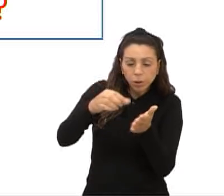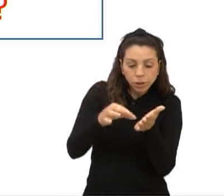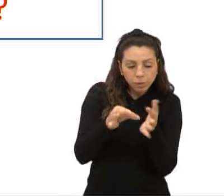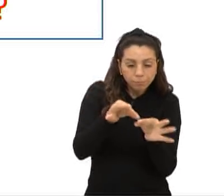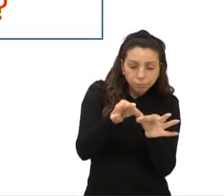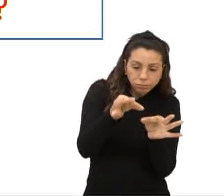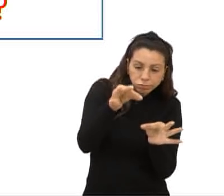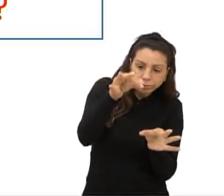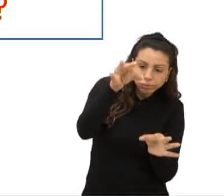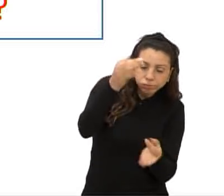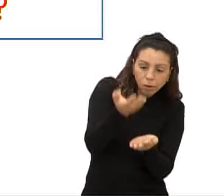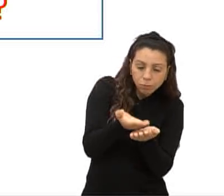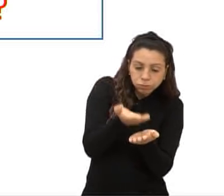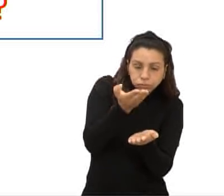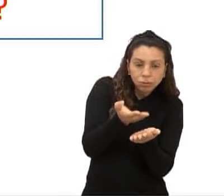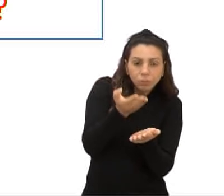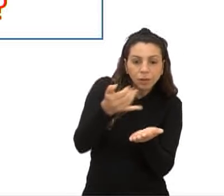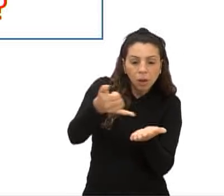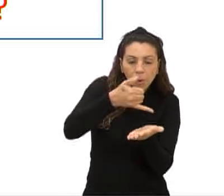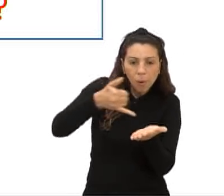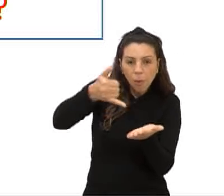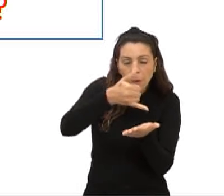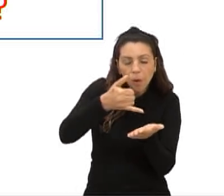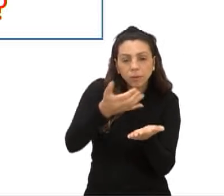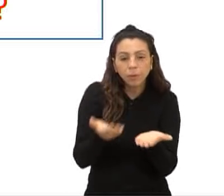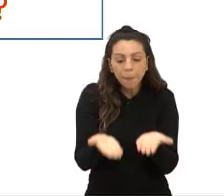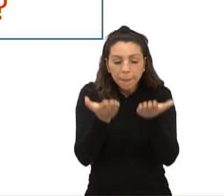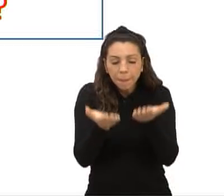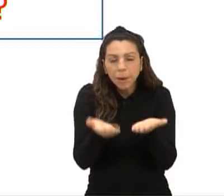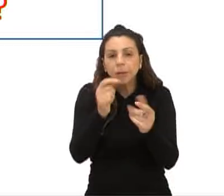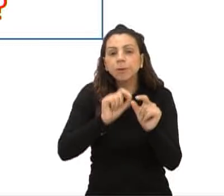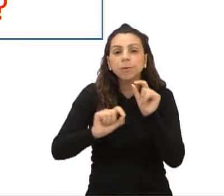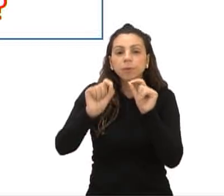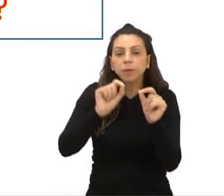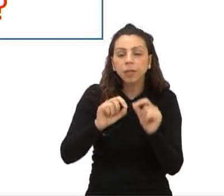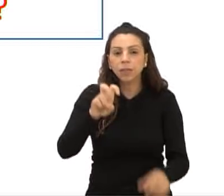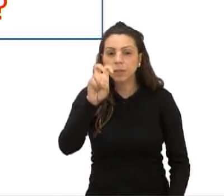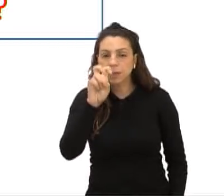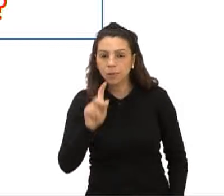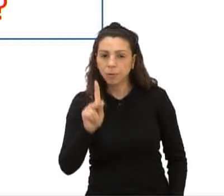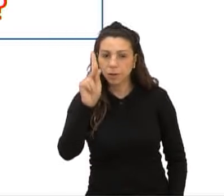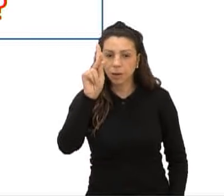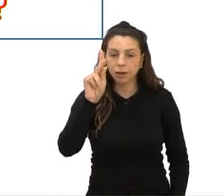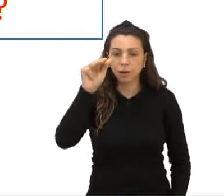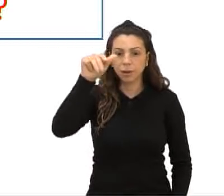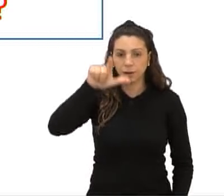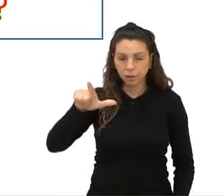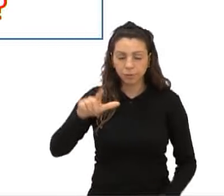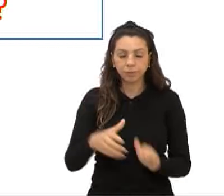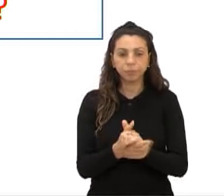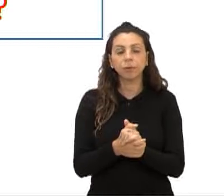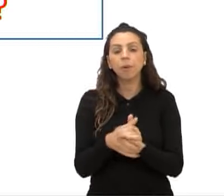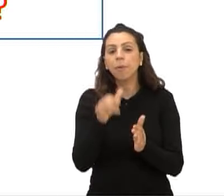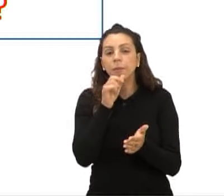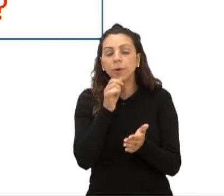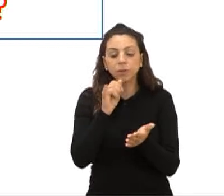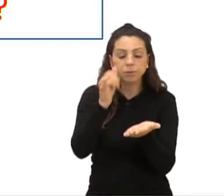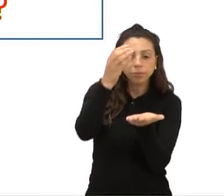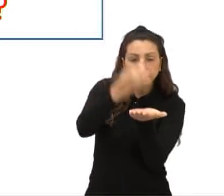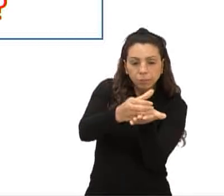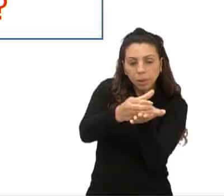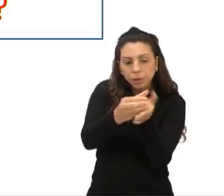ele pesa 5 quilogramas. Quando esse pote ele está com azeite pela metade,